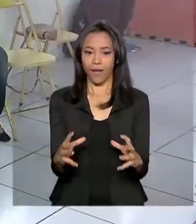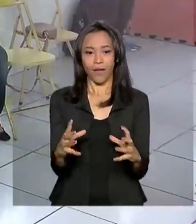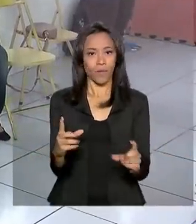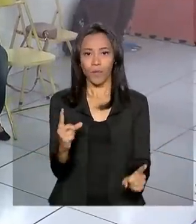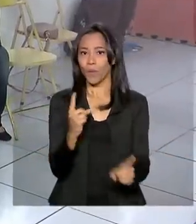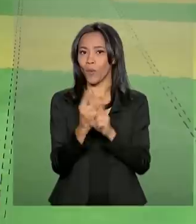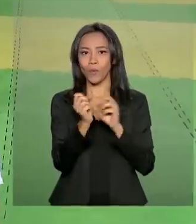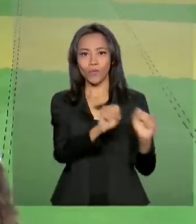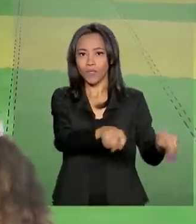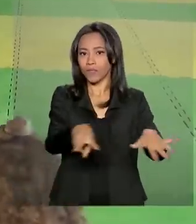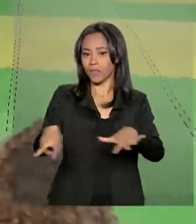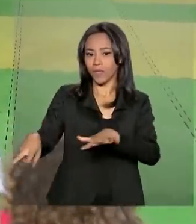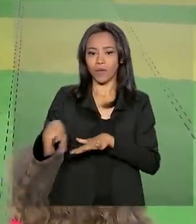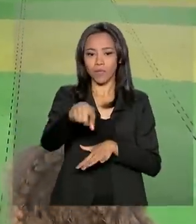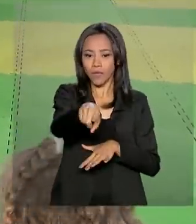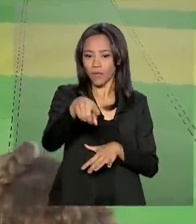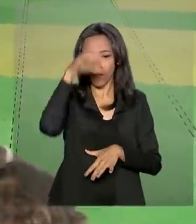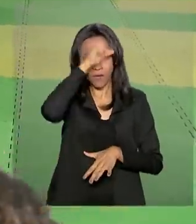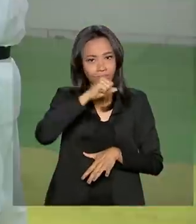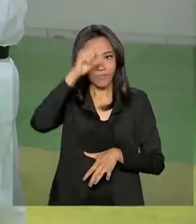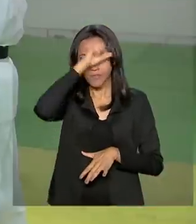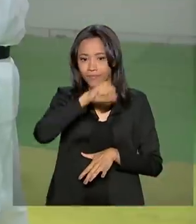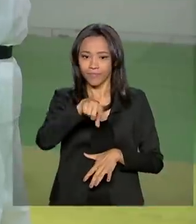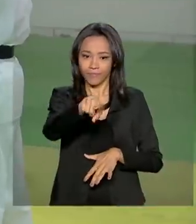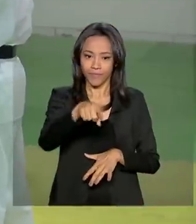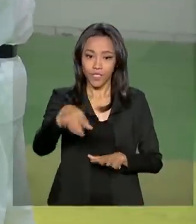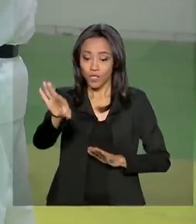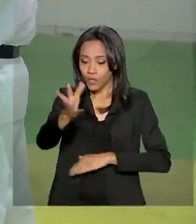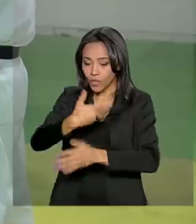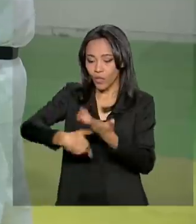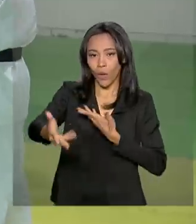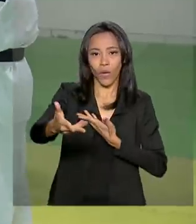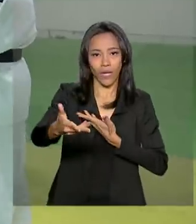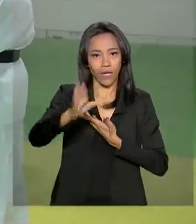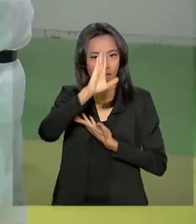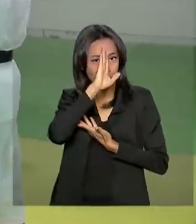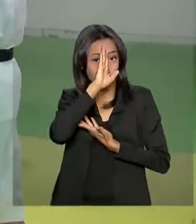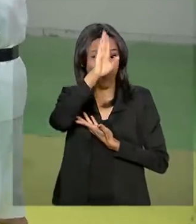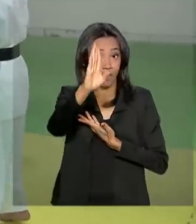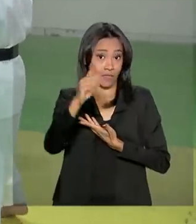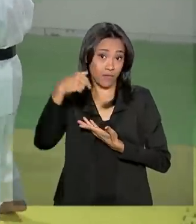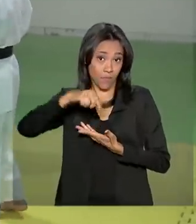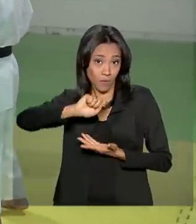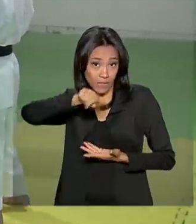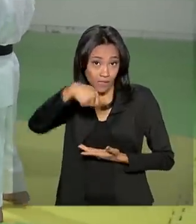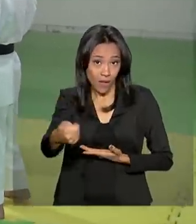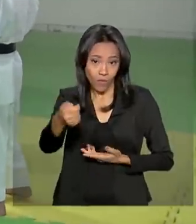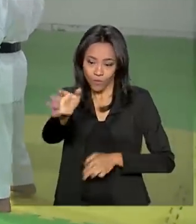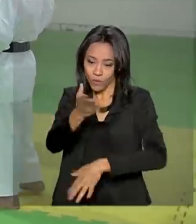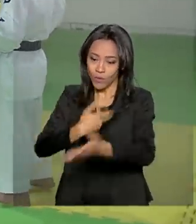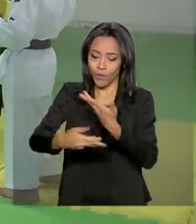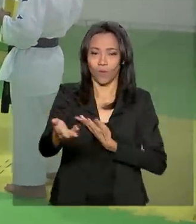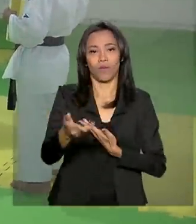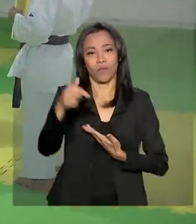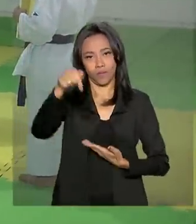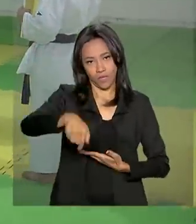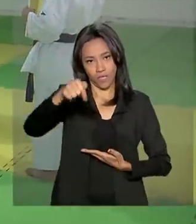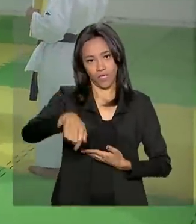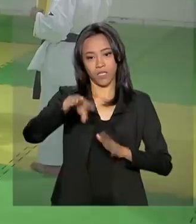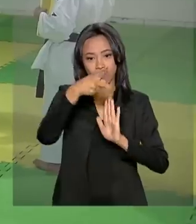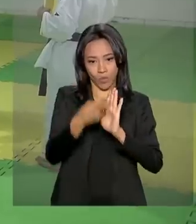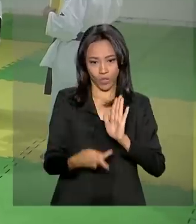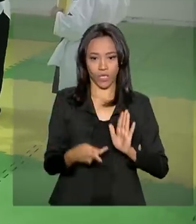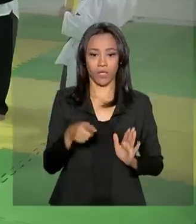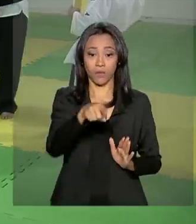encontro semanal cheio de aprendizado. Troca. Essa é a principal palavra-chave num projeto como esse.